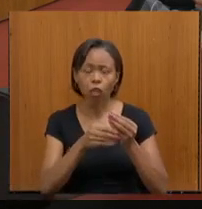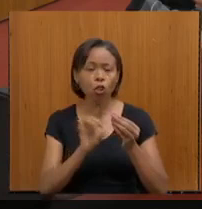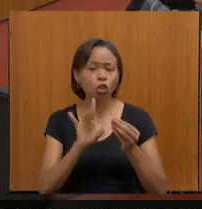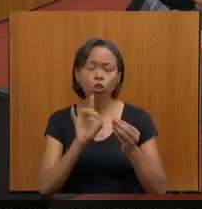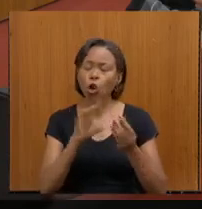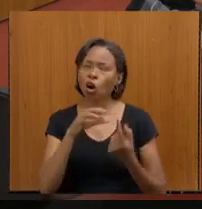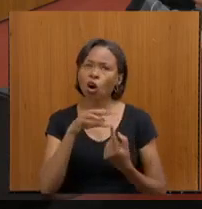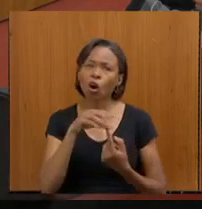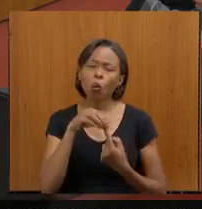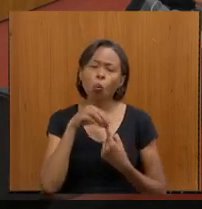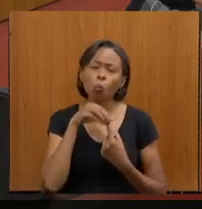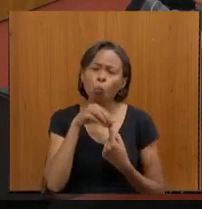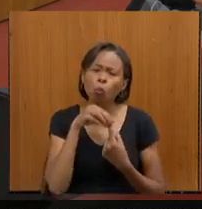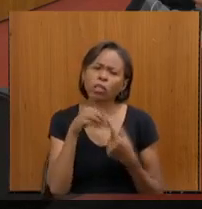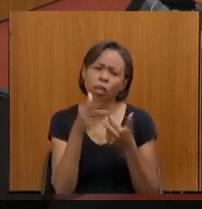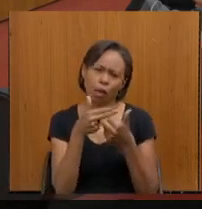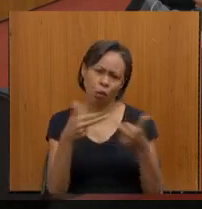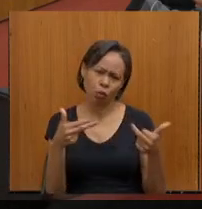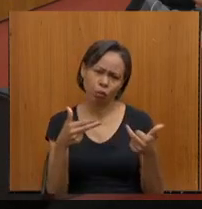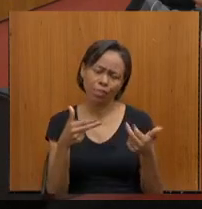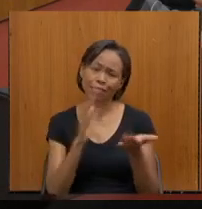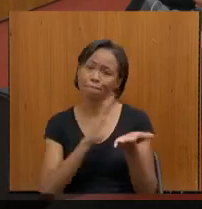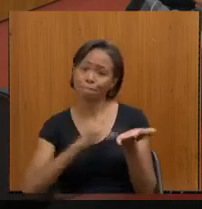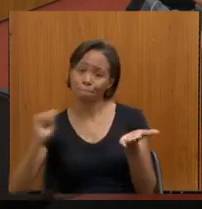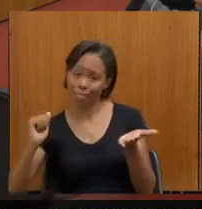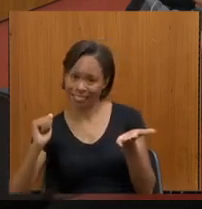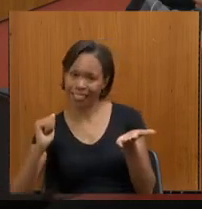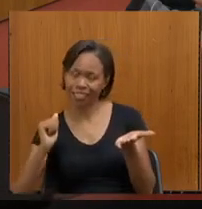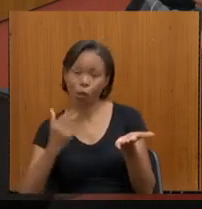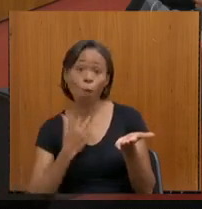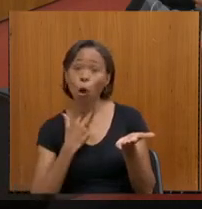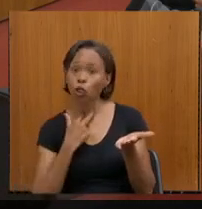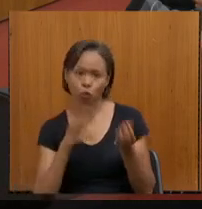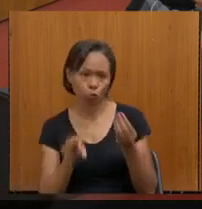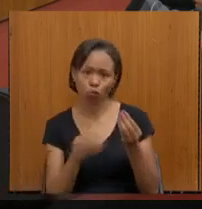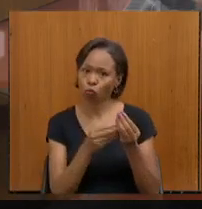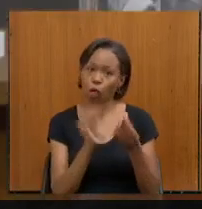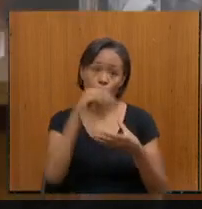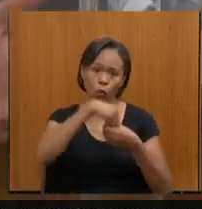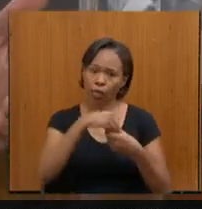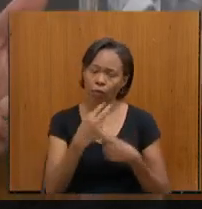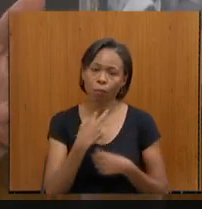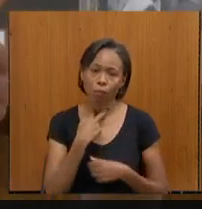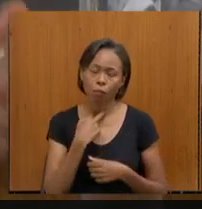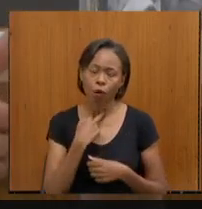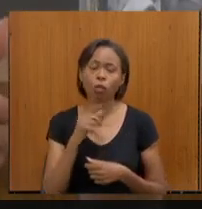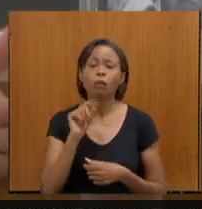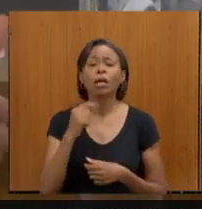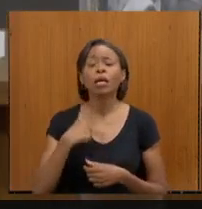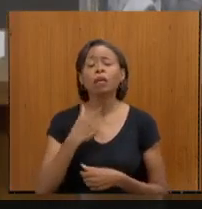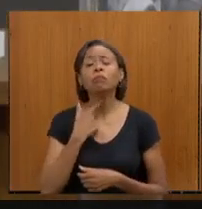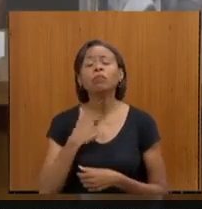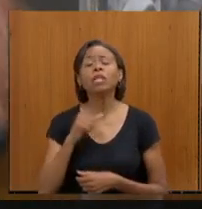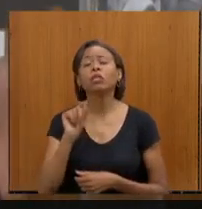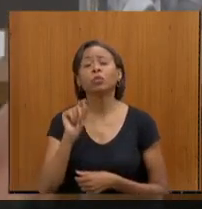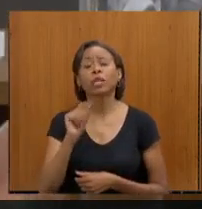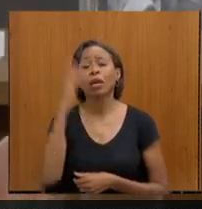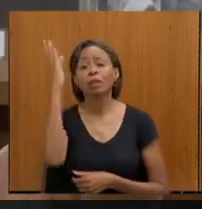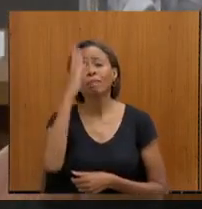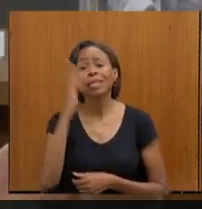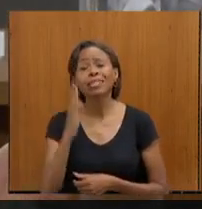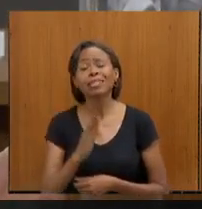única coisa que talvez que não pode ser colocado na carta mas é o que eu gostaria o que eu desejo que realmente o Brasil